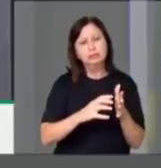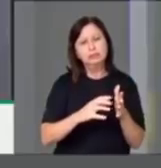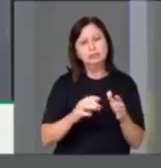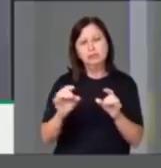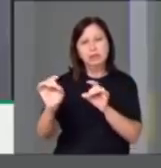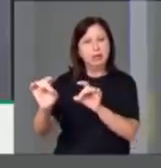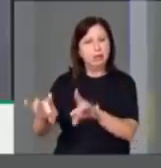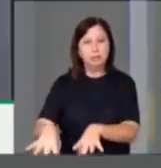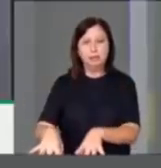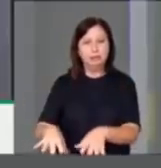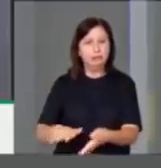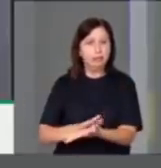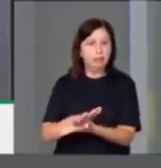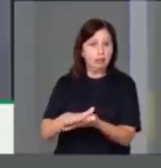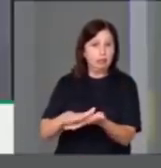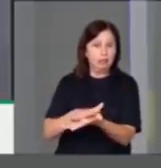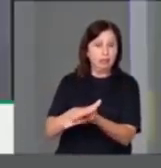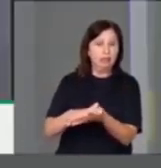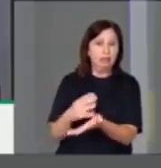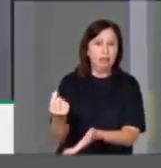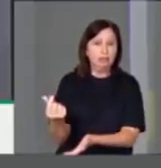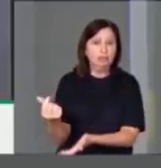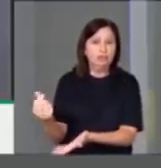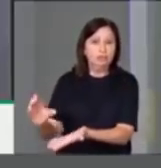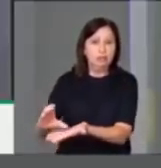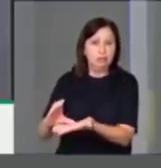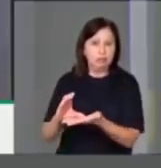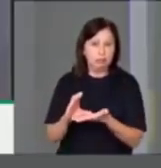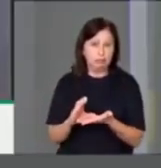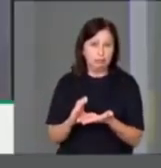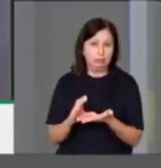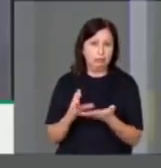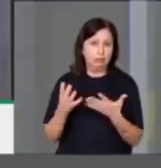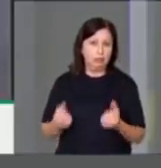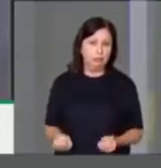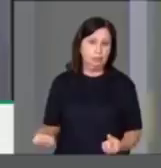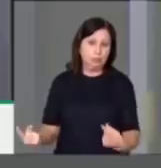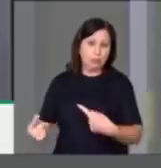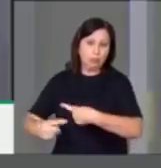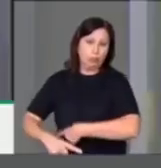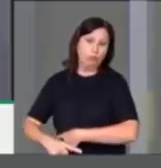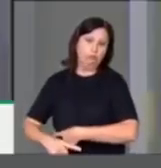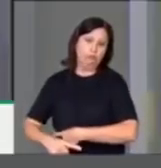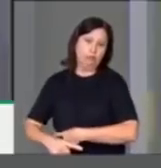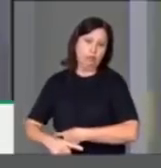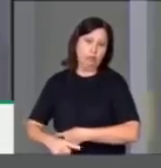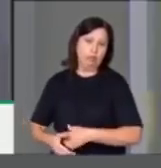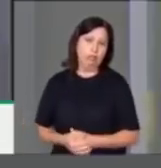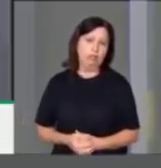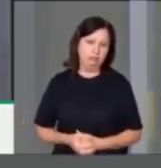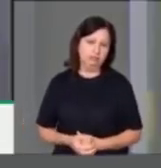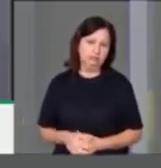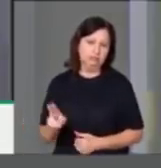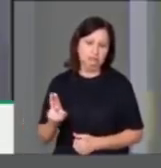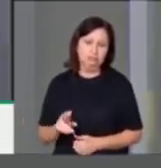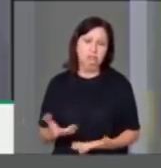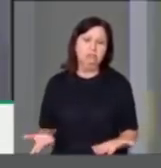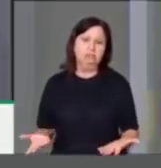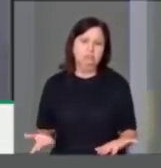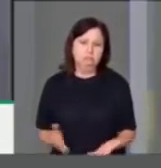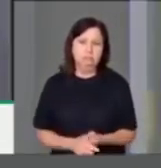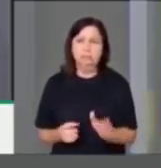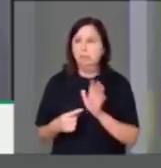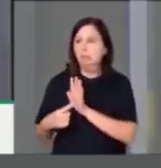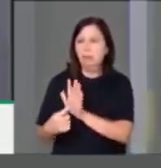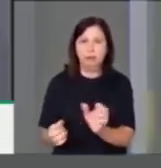de absolutamente nada do dinheiro público. Pelo contrário, esbanjam o quanto querem e na cara de